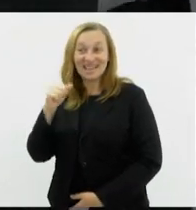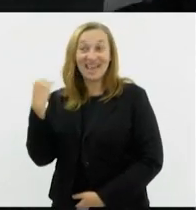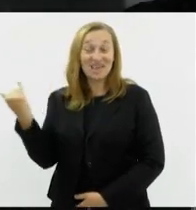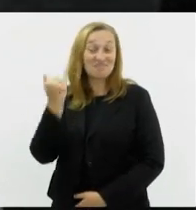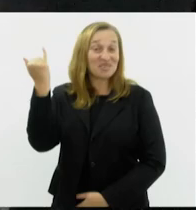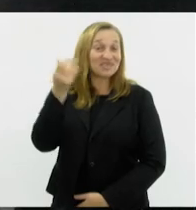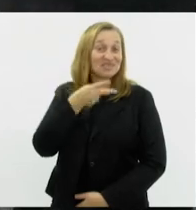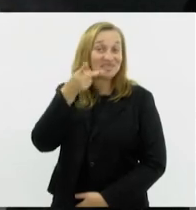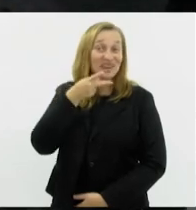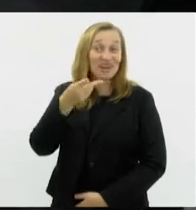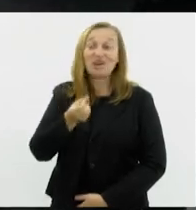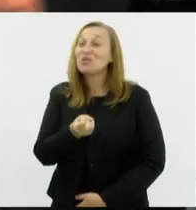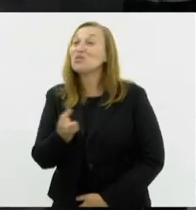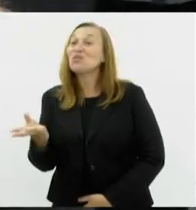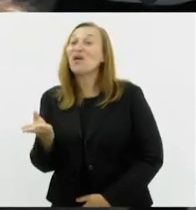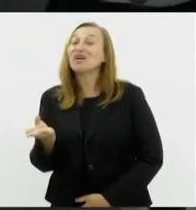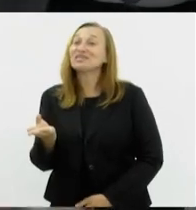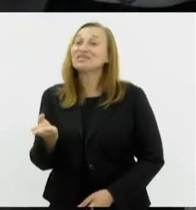dizer o quanto que